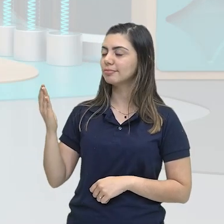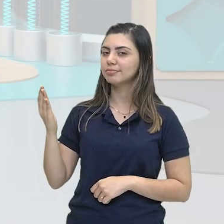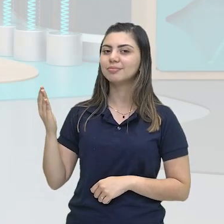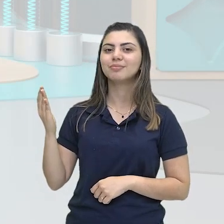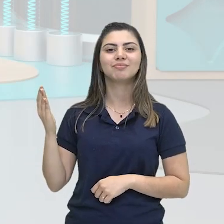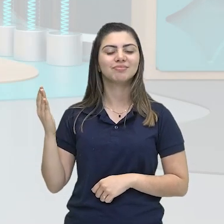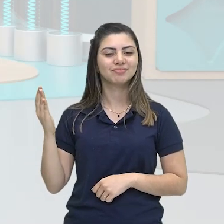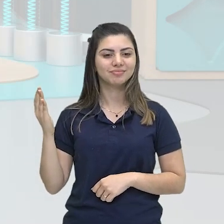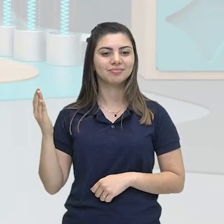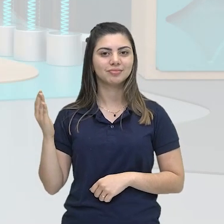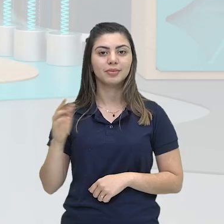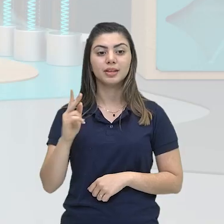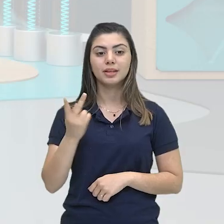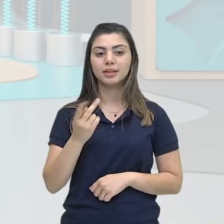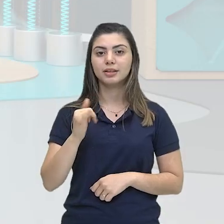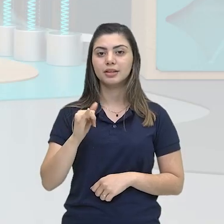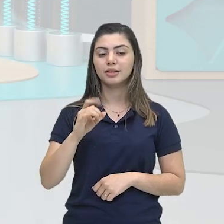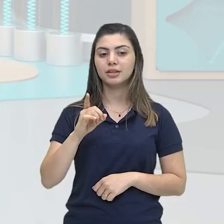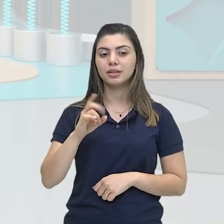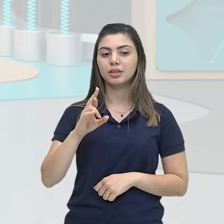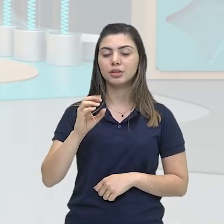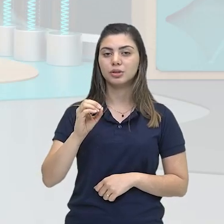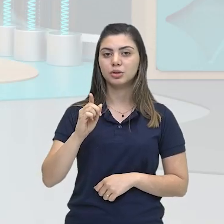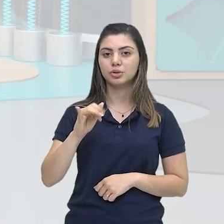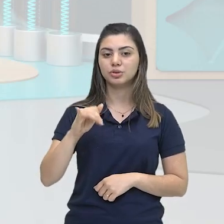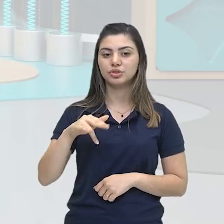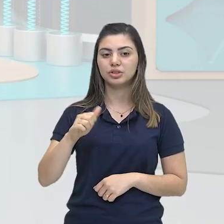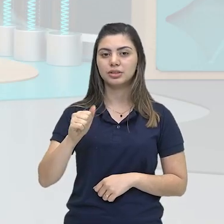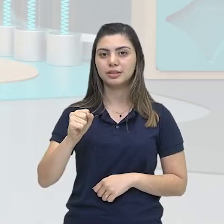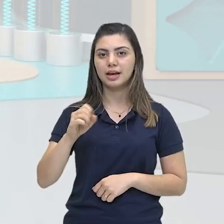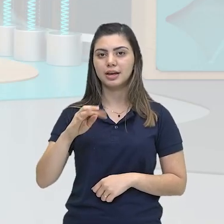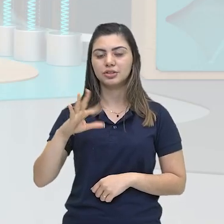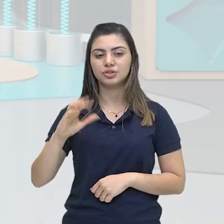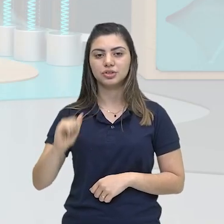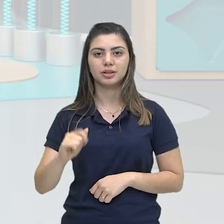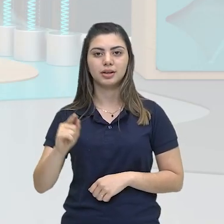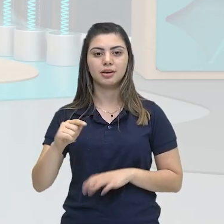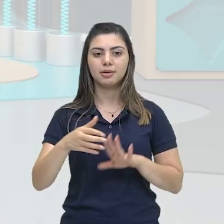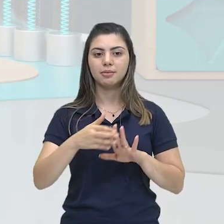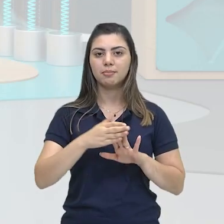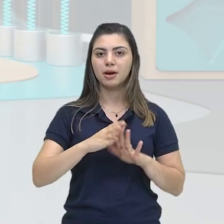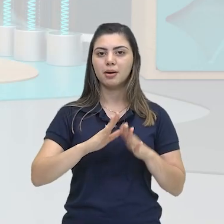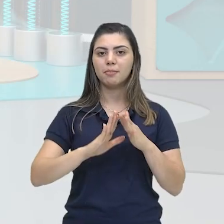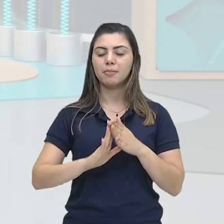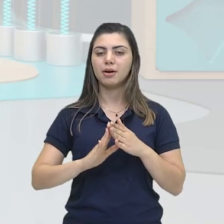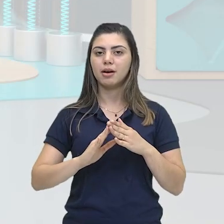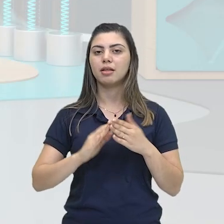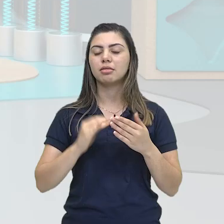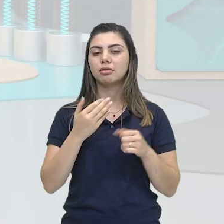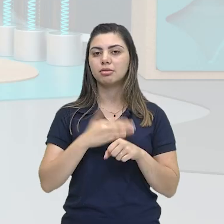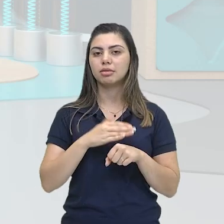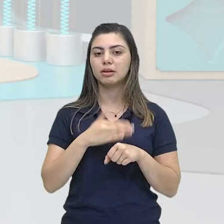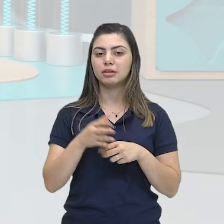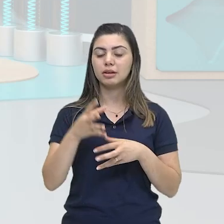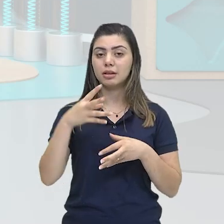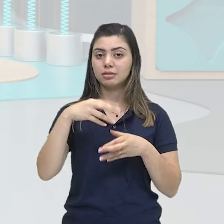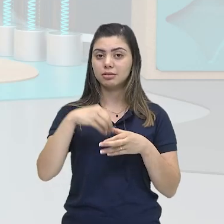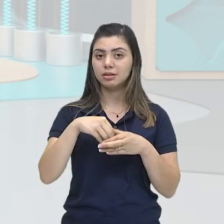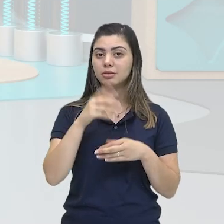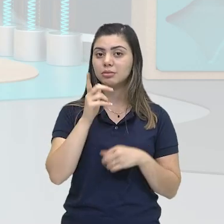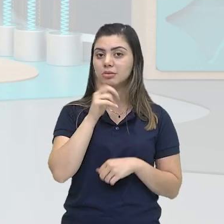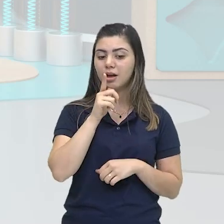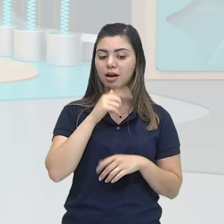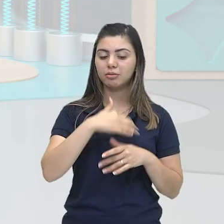a hidroginástica. A hidroginástica ela é bem interessante, ela acontece ali no meio aquático, né, no